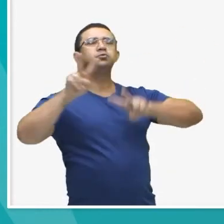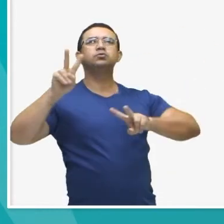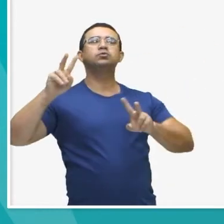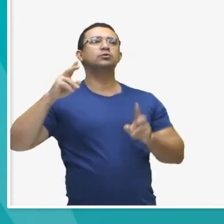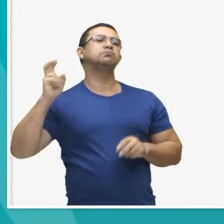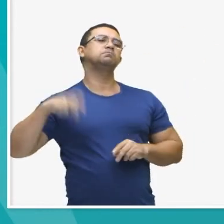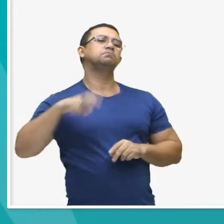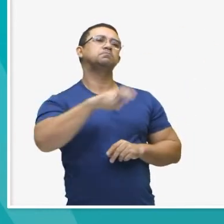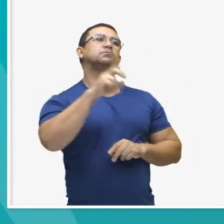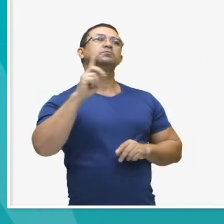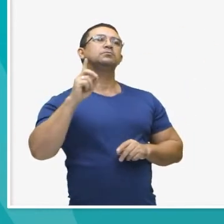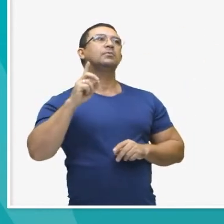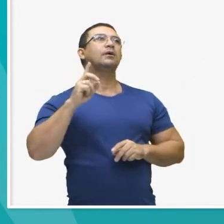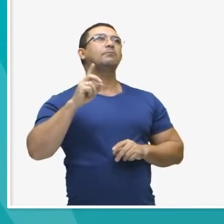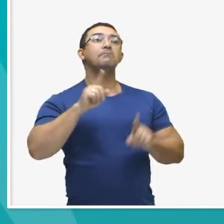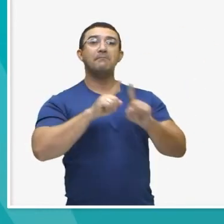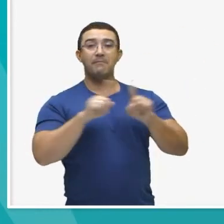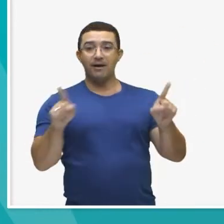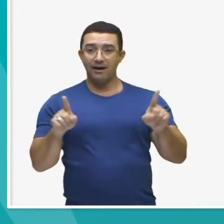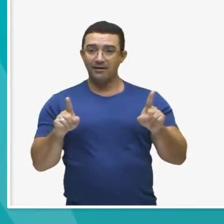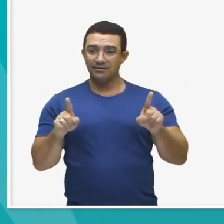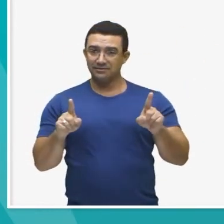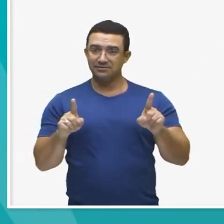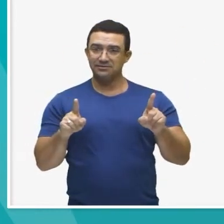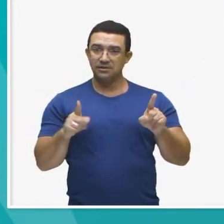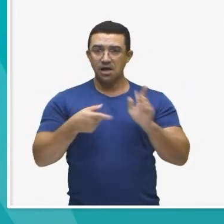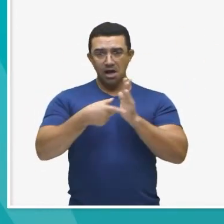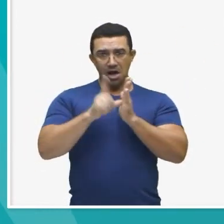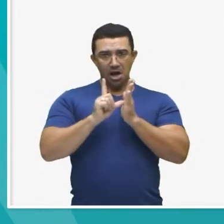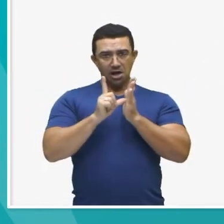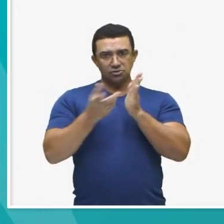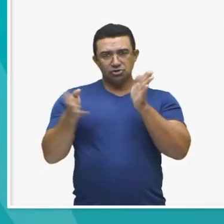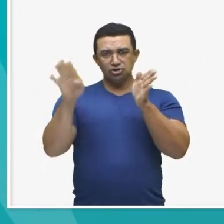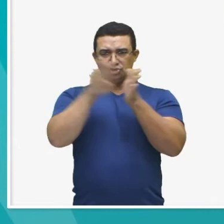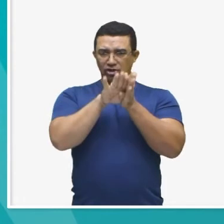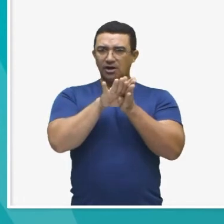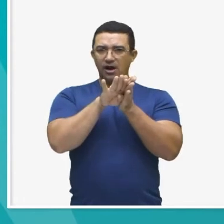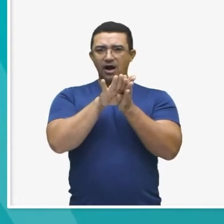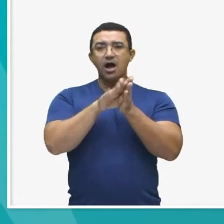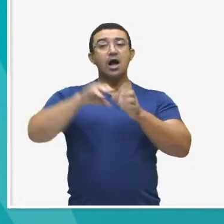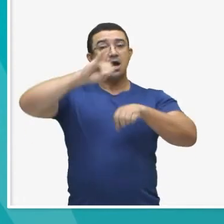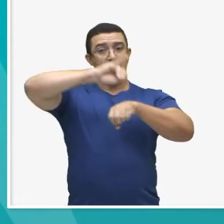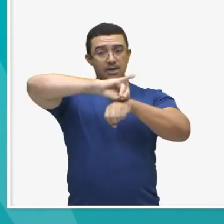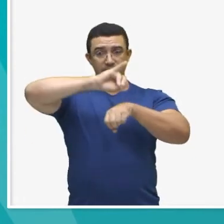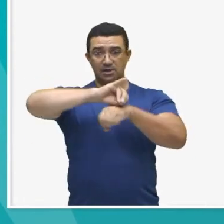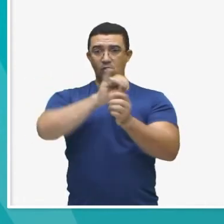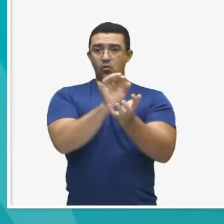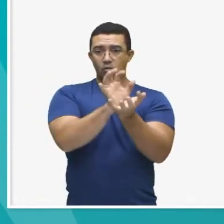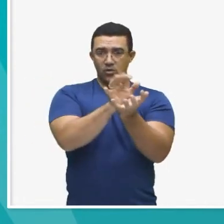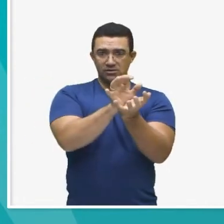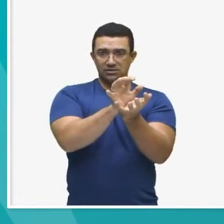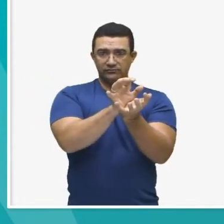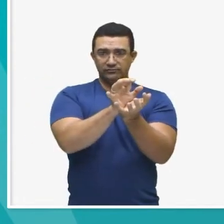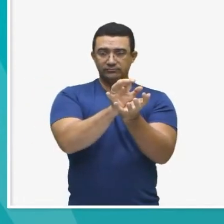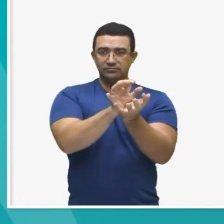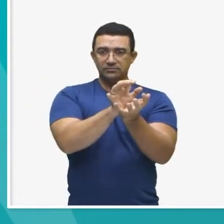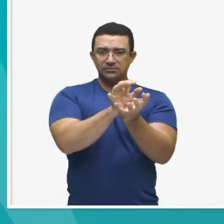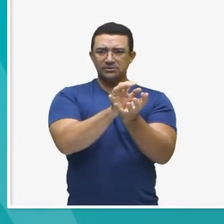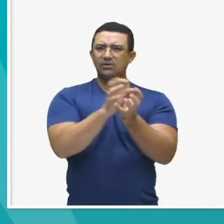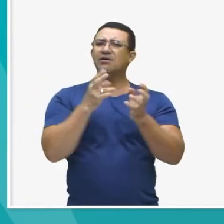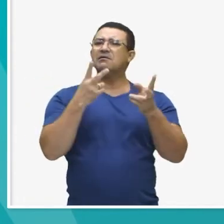Porém, ainda antes de ele conseguir chegar à capital, ele continua se deparando